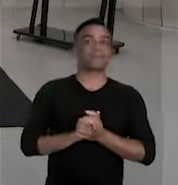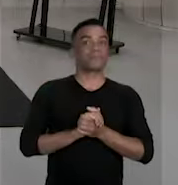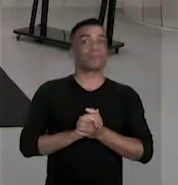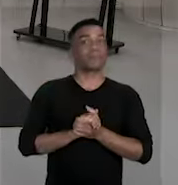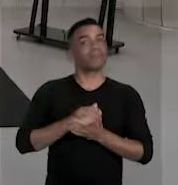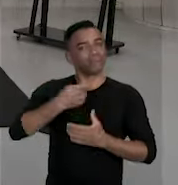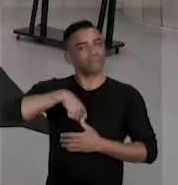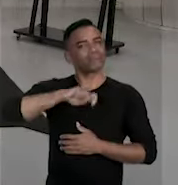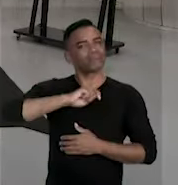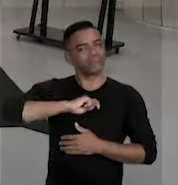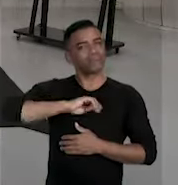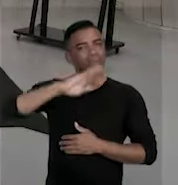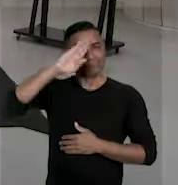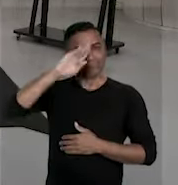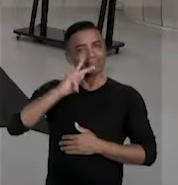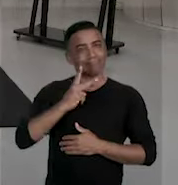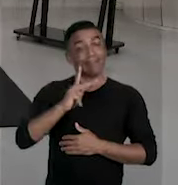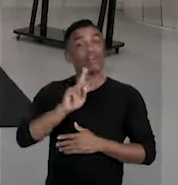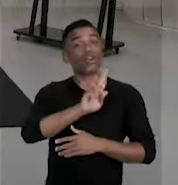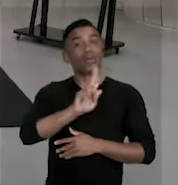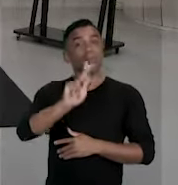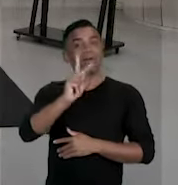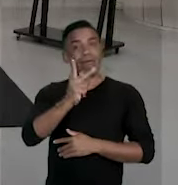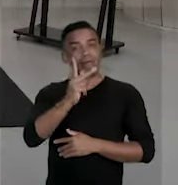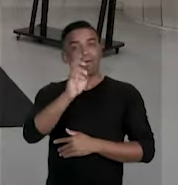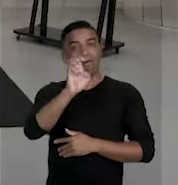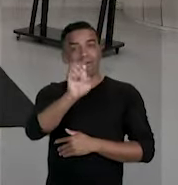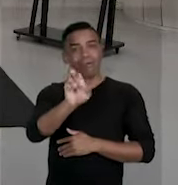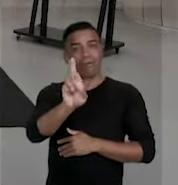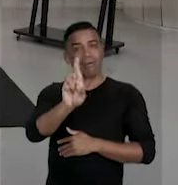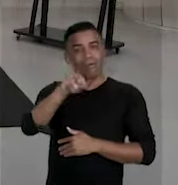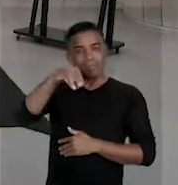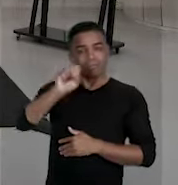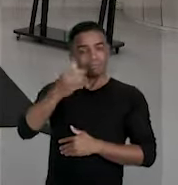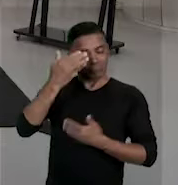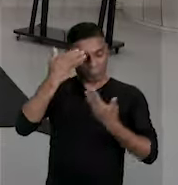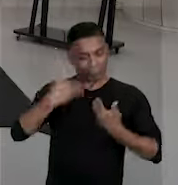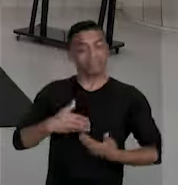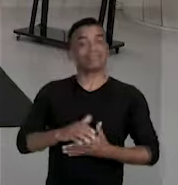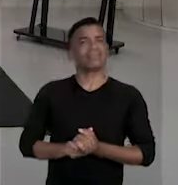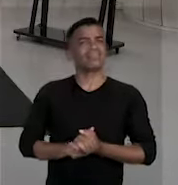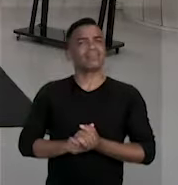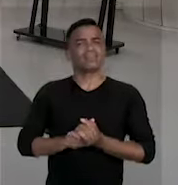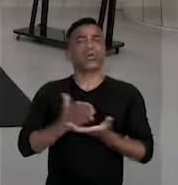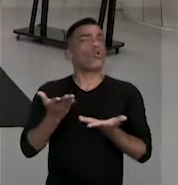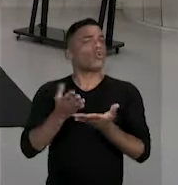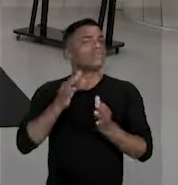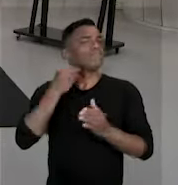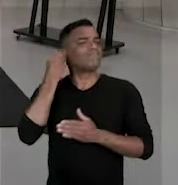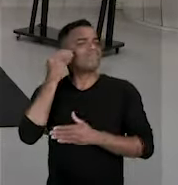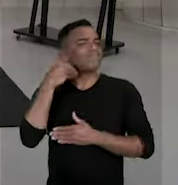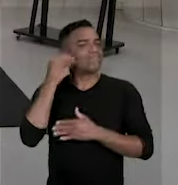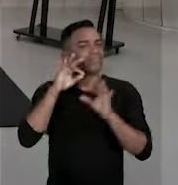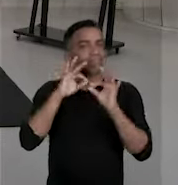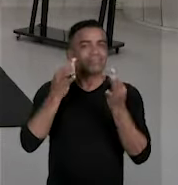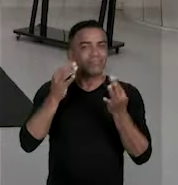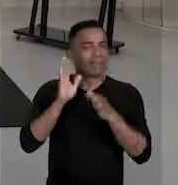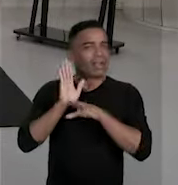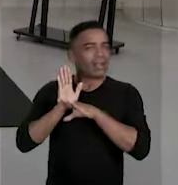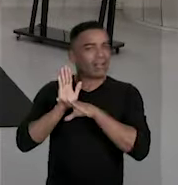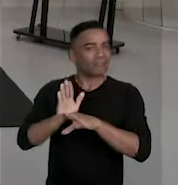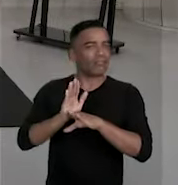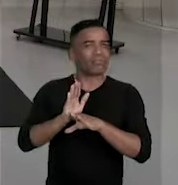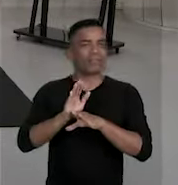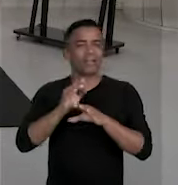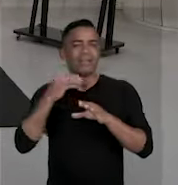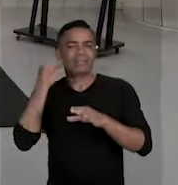Nessa aula de hoje, nós vamos ter um experimento bem simples, mas que vai facilitar e muito a interpretação de vocês sobre